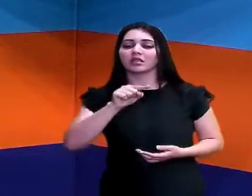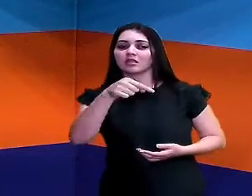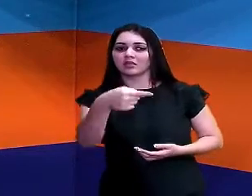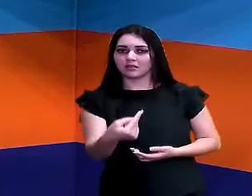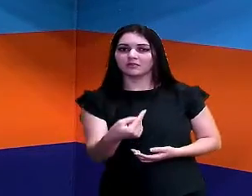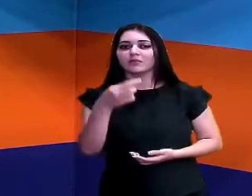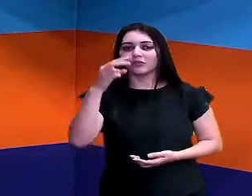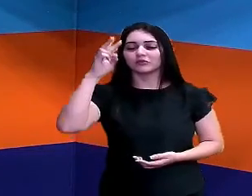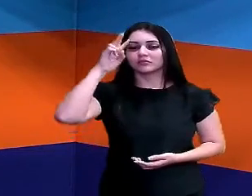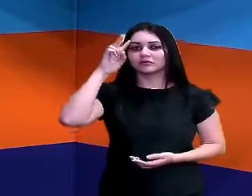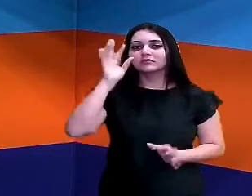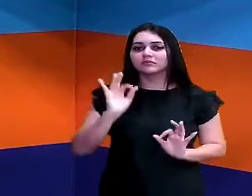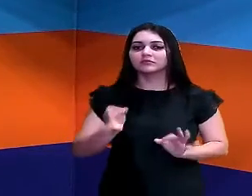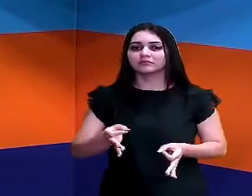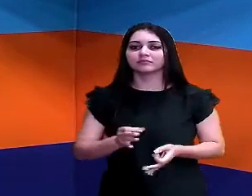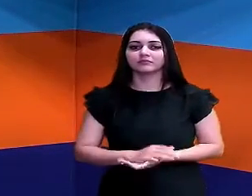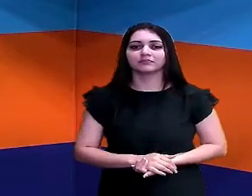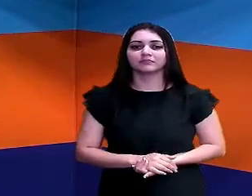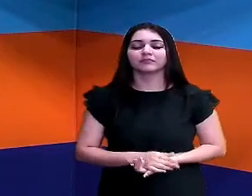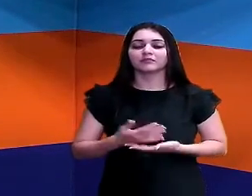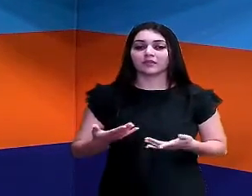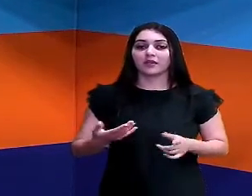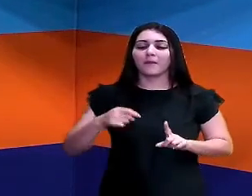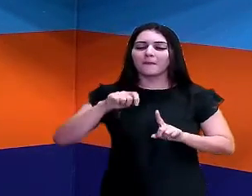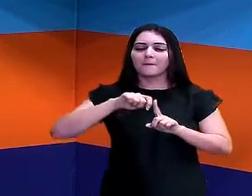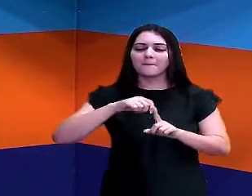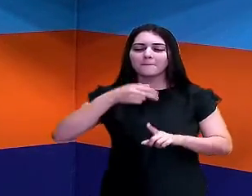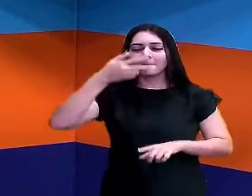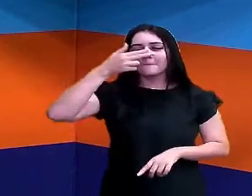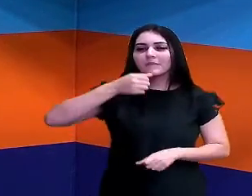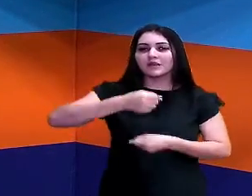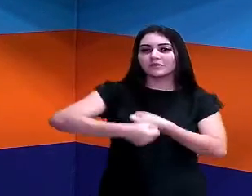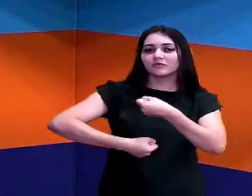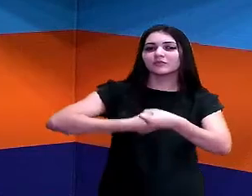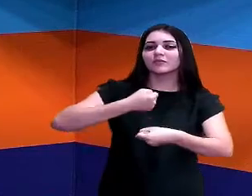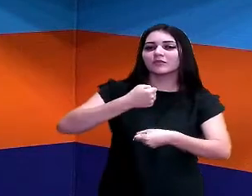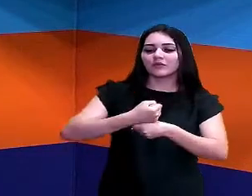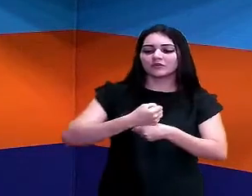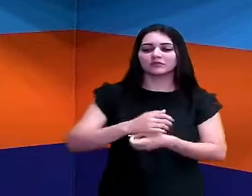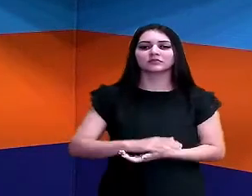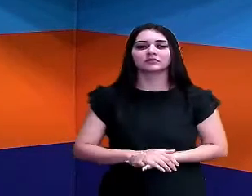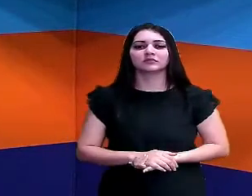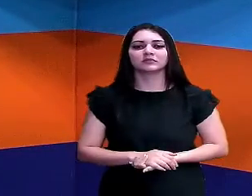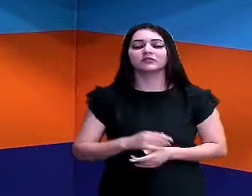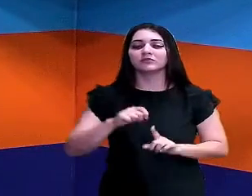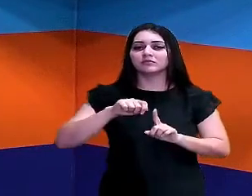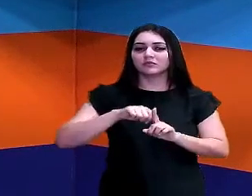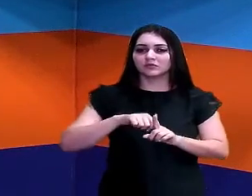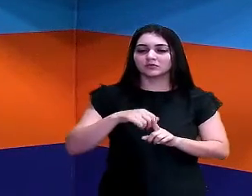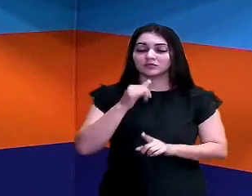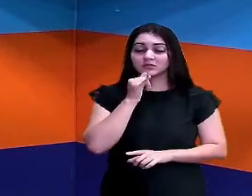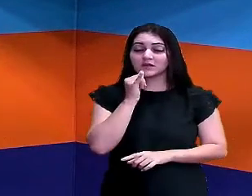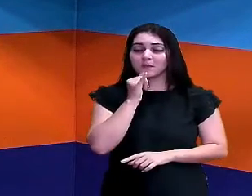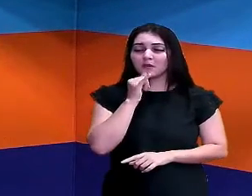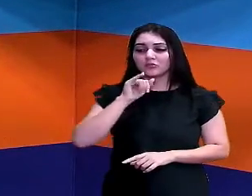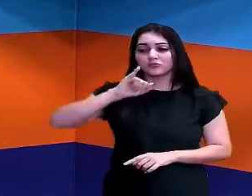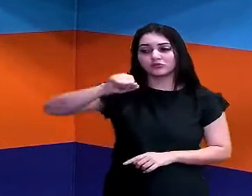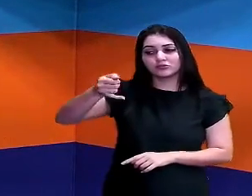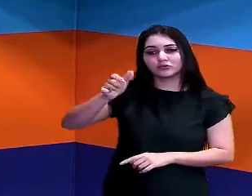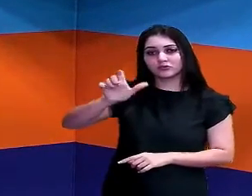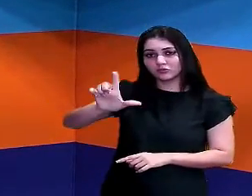depois, tá certo? Em um mesmo ano, vamos falar dos meses do ano. O julho,